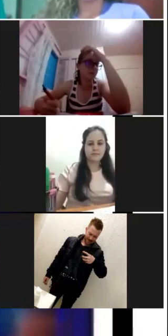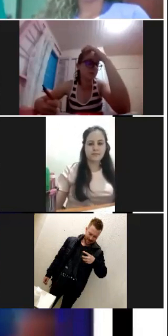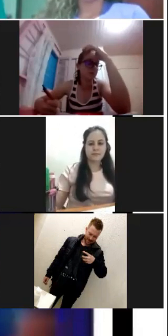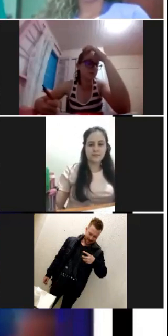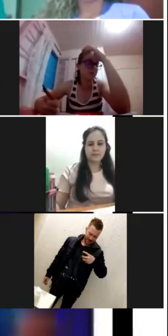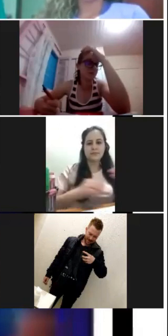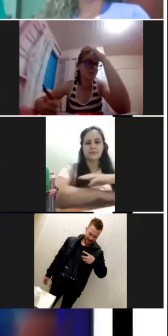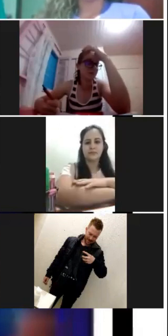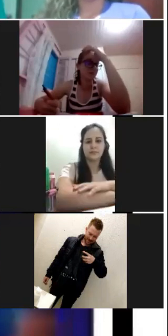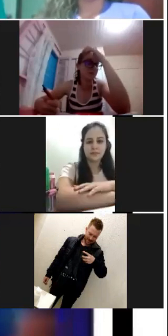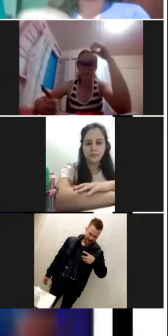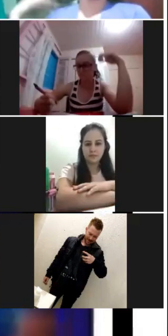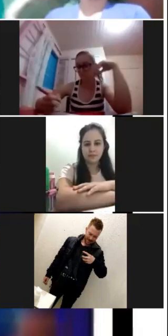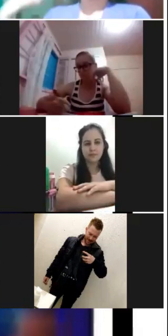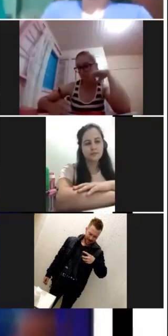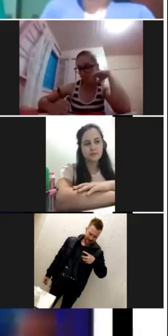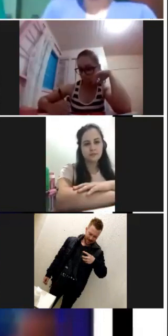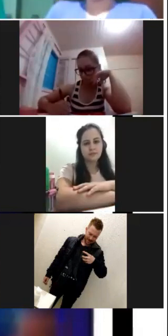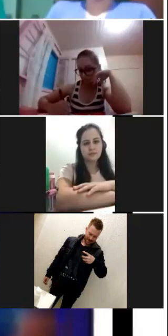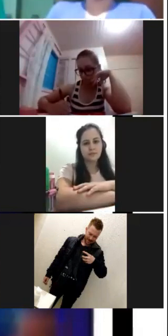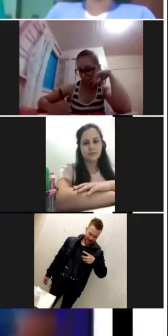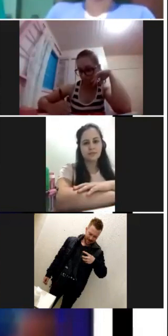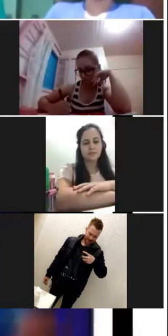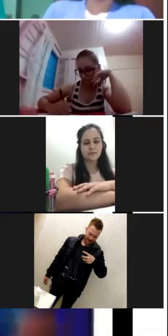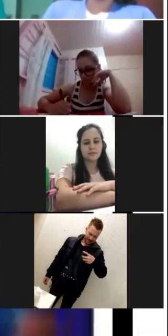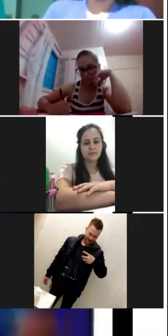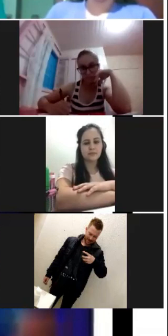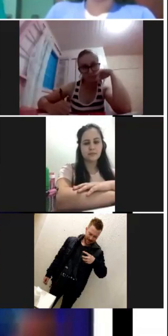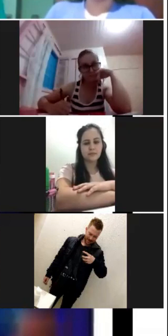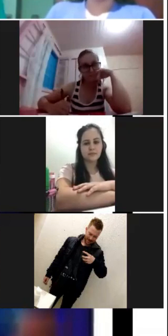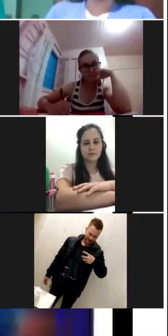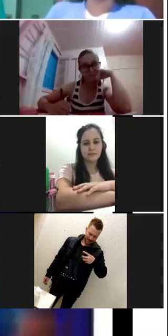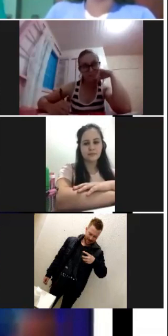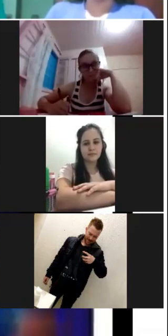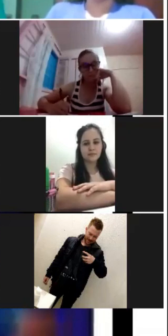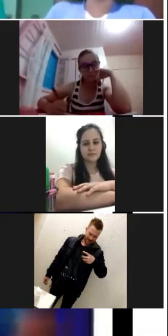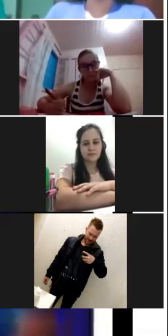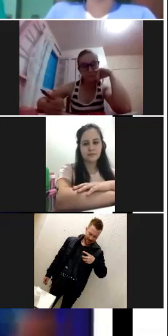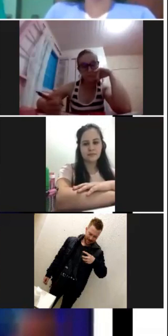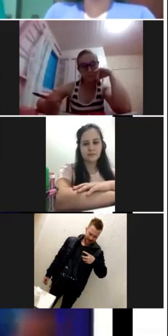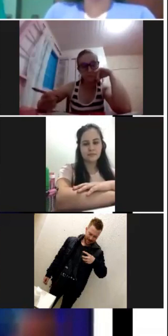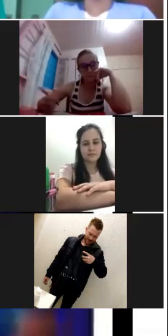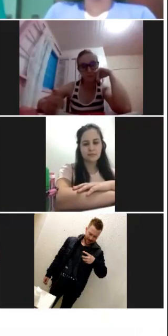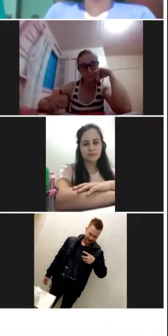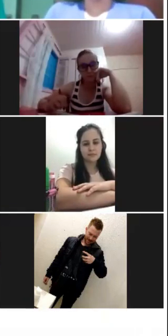suas células filhas, como ali na imagem. Uma célula vai estar replicando a sua genética para outra.